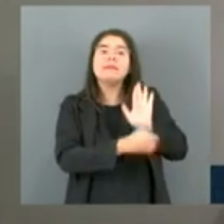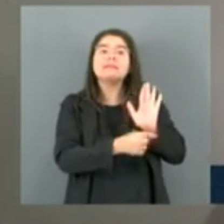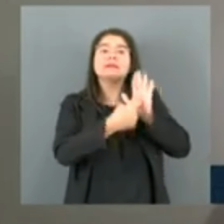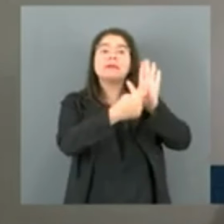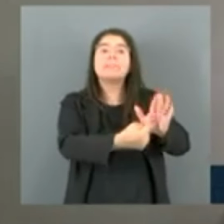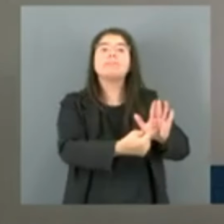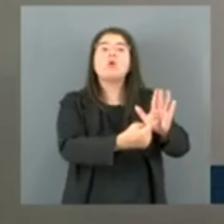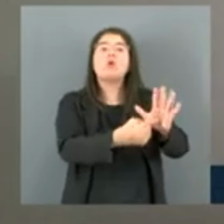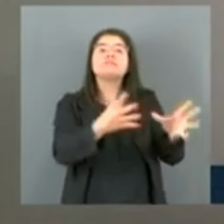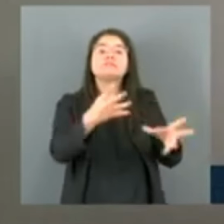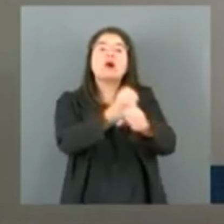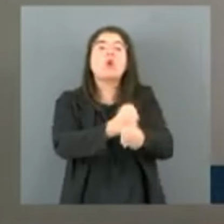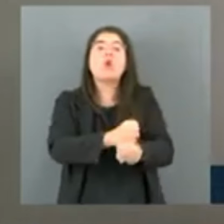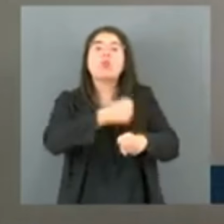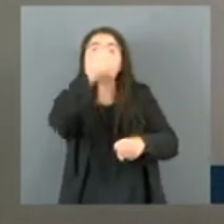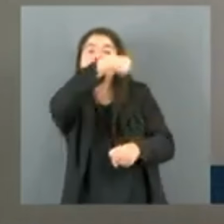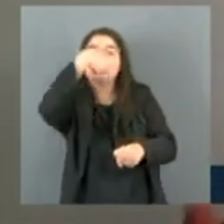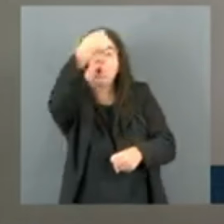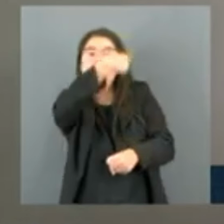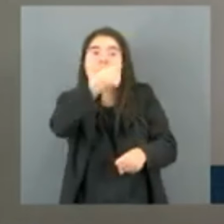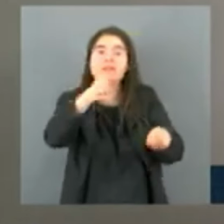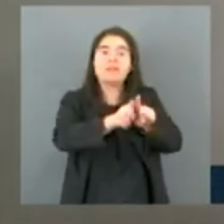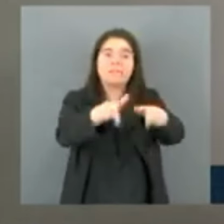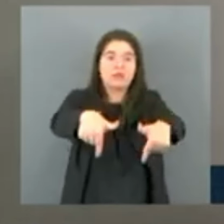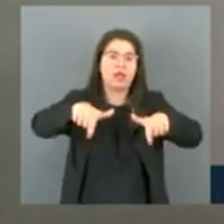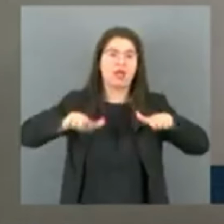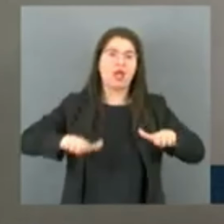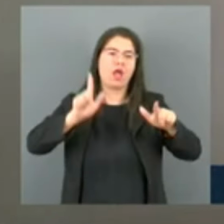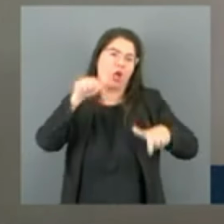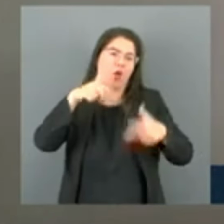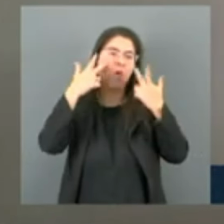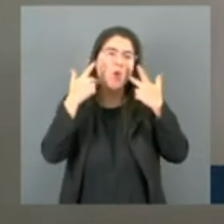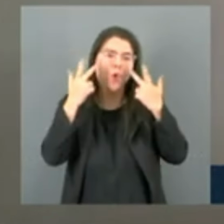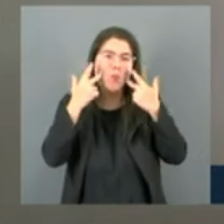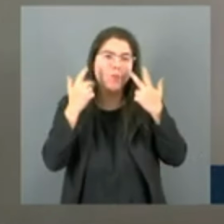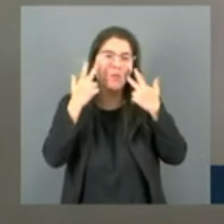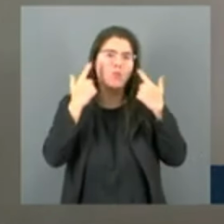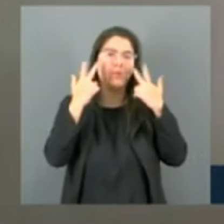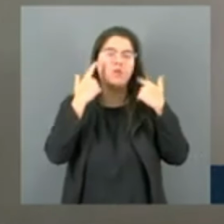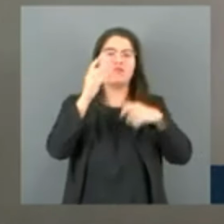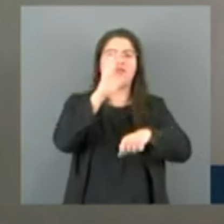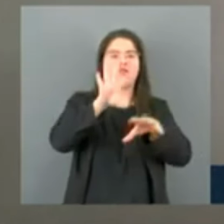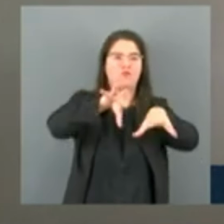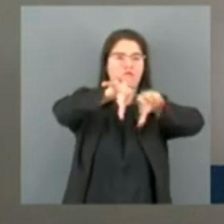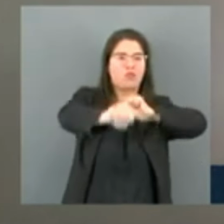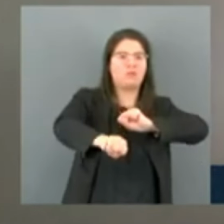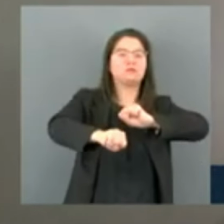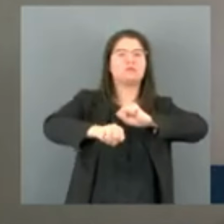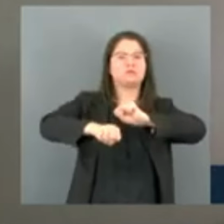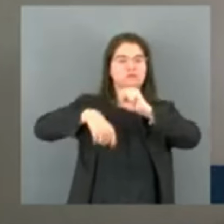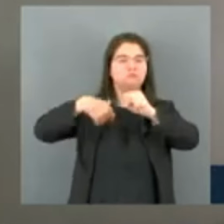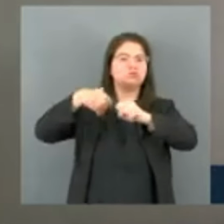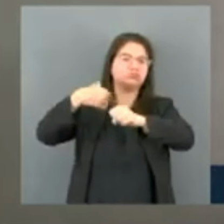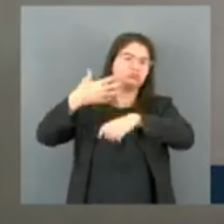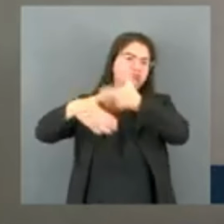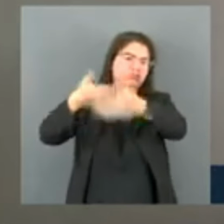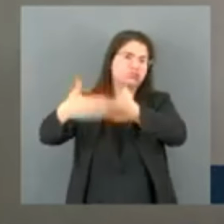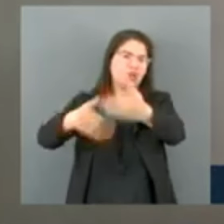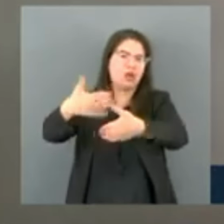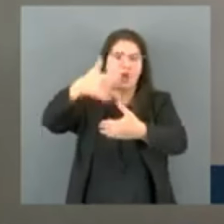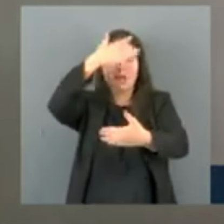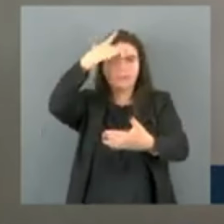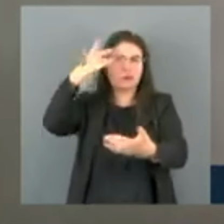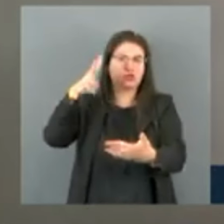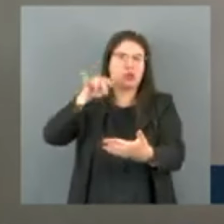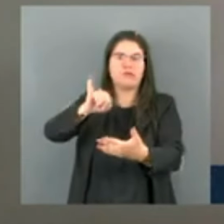hora por diversas certificações. Isso é muito comum na nossa área, né? Educação continuada. Então, as pessoas vão acumulando a sua qualificação